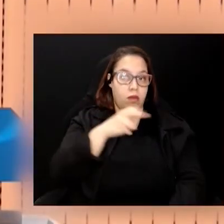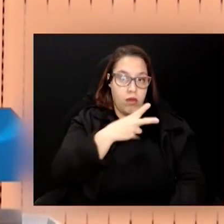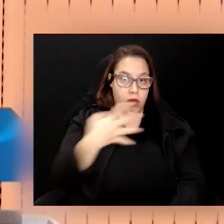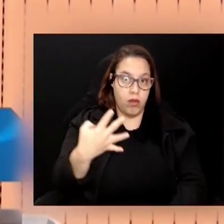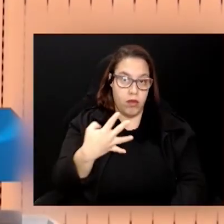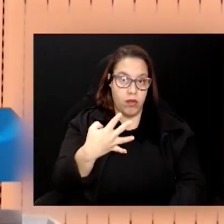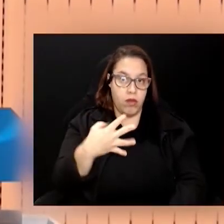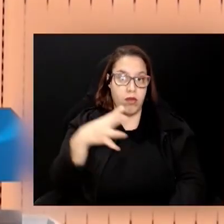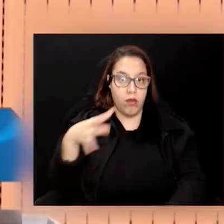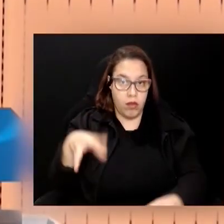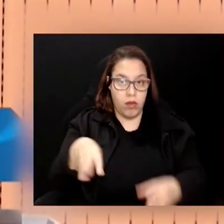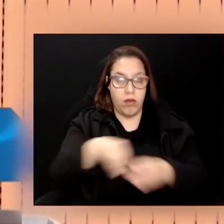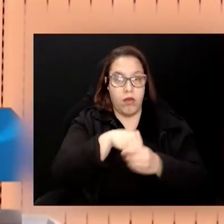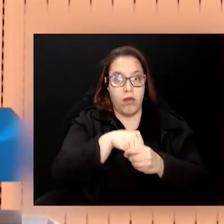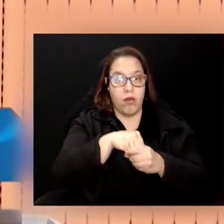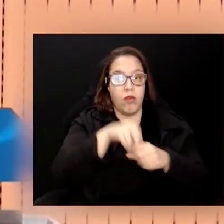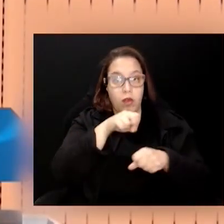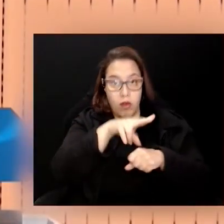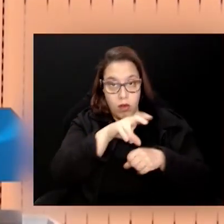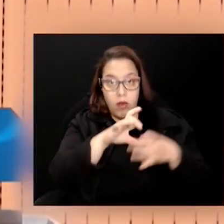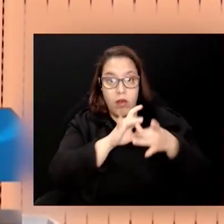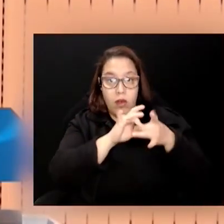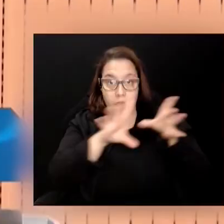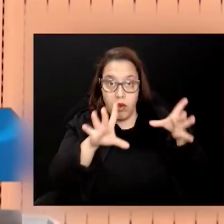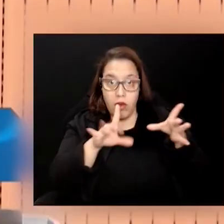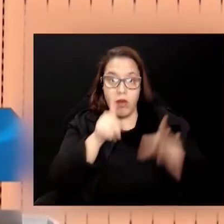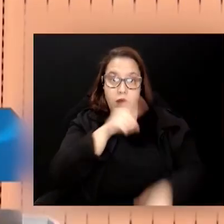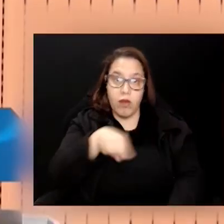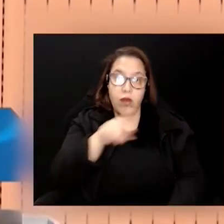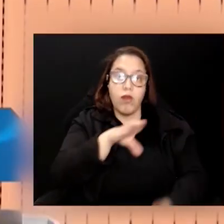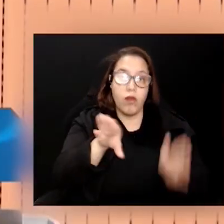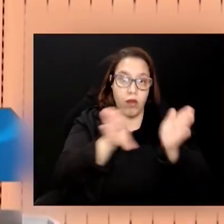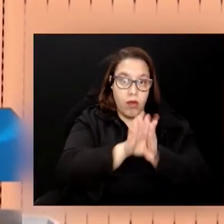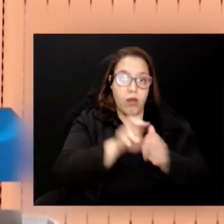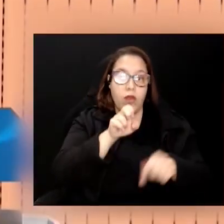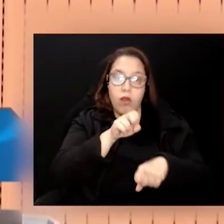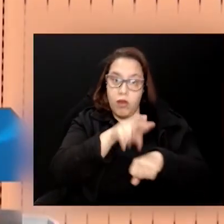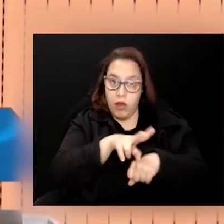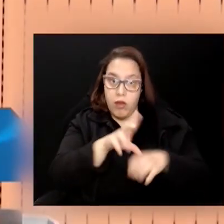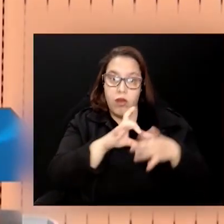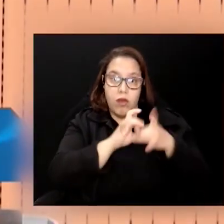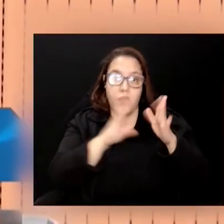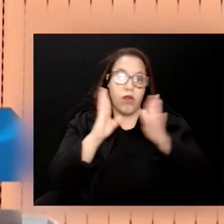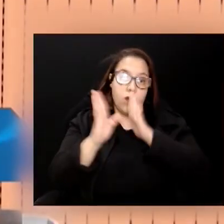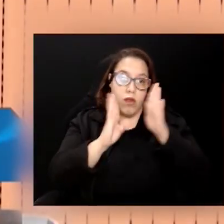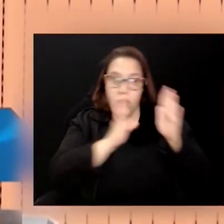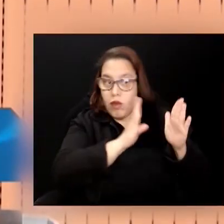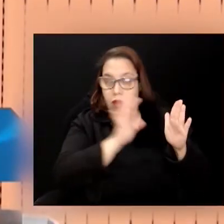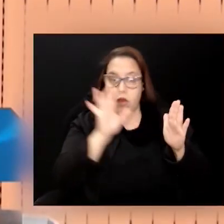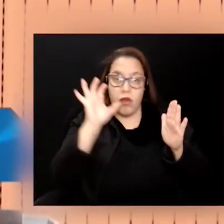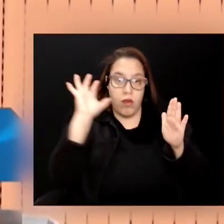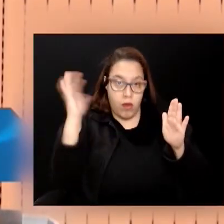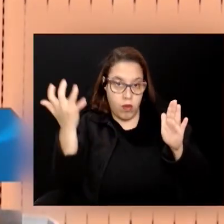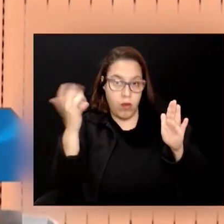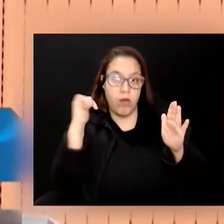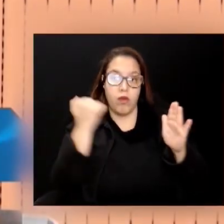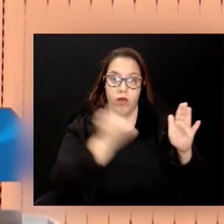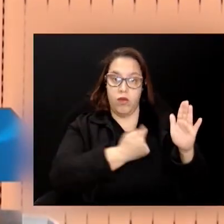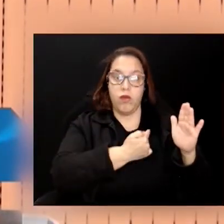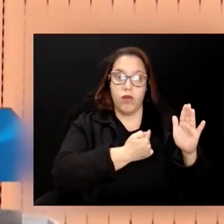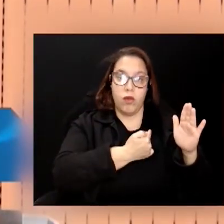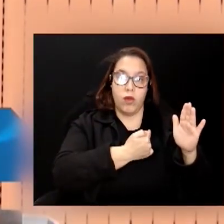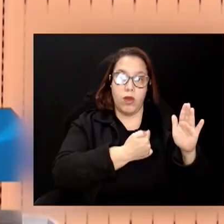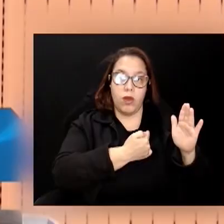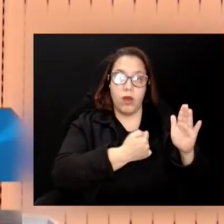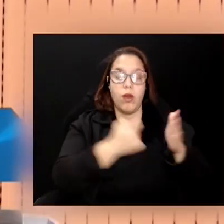cargos vagos e daqueles que viessem a vagar durante a sua vigência, nós fomos perguntar